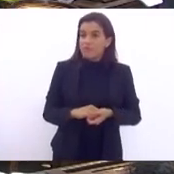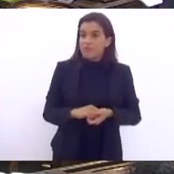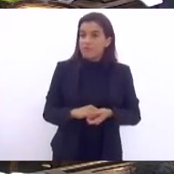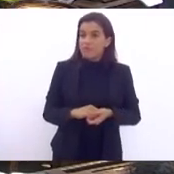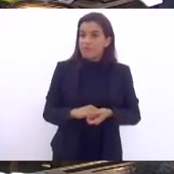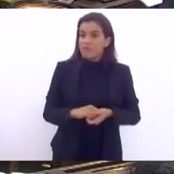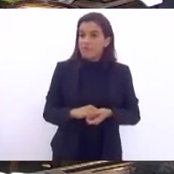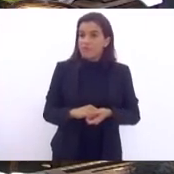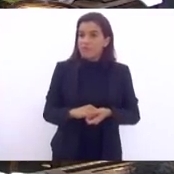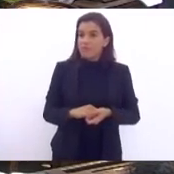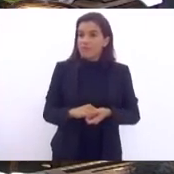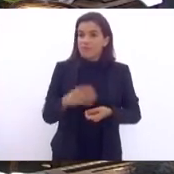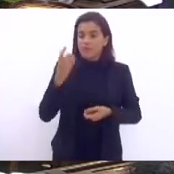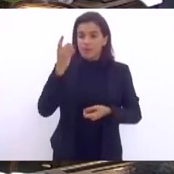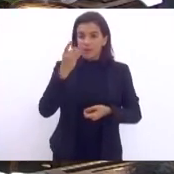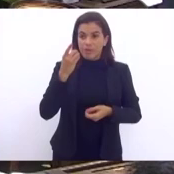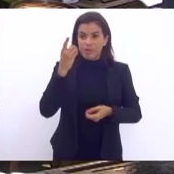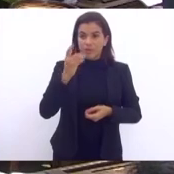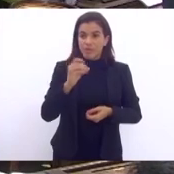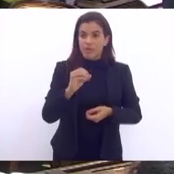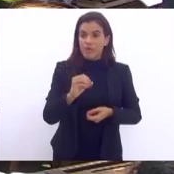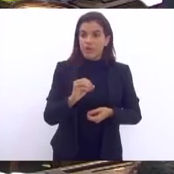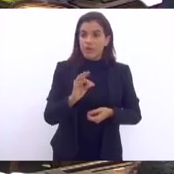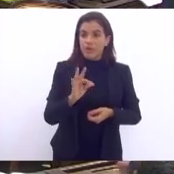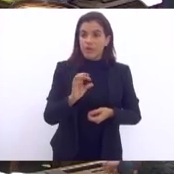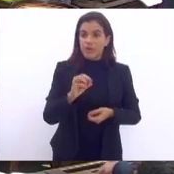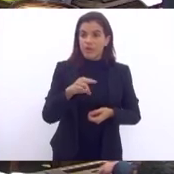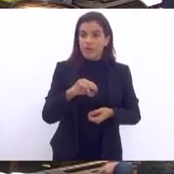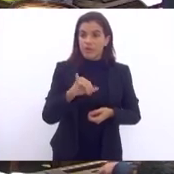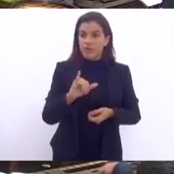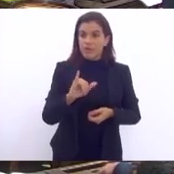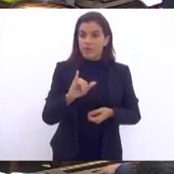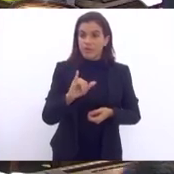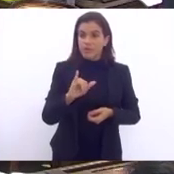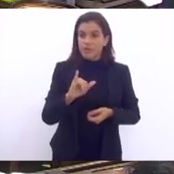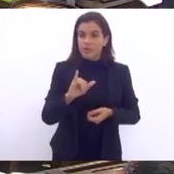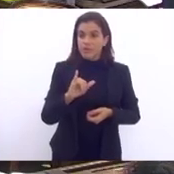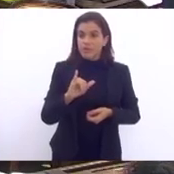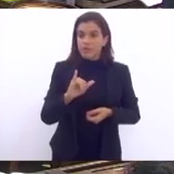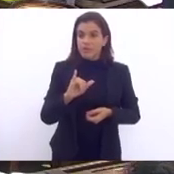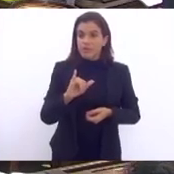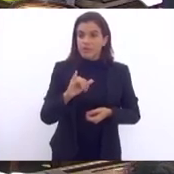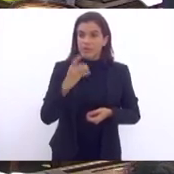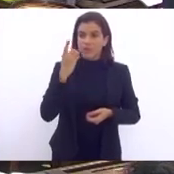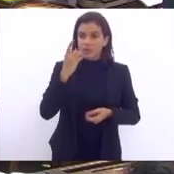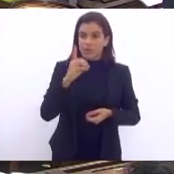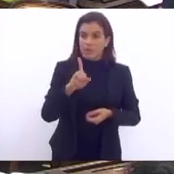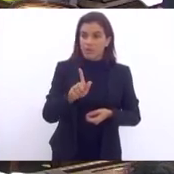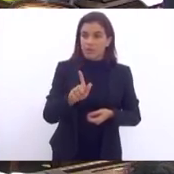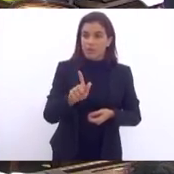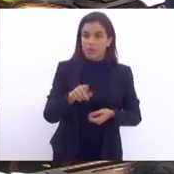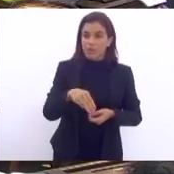Otoni de Paula Pai. Deputado Gualberto, pode ir falando aí. Não. Ah, tá.